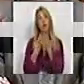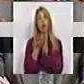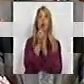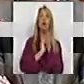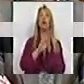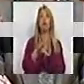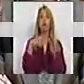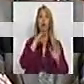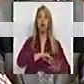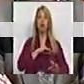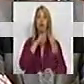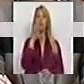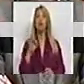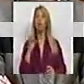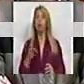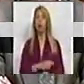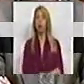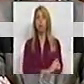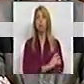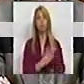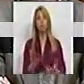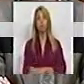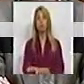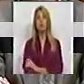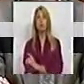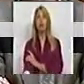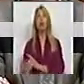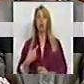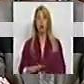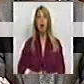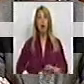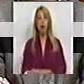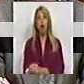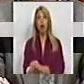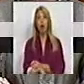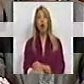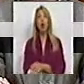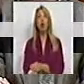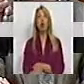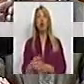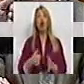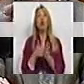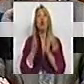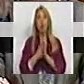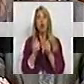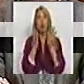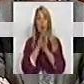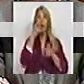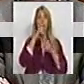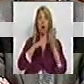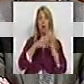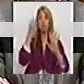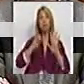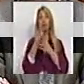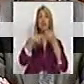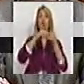das famílias. Falo para todas a quem elimina a sobretaxa do IRS. Falo para muitas que são